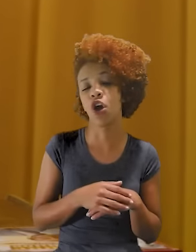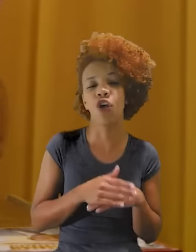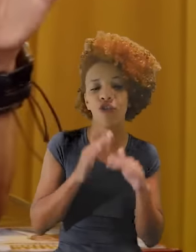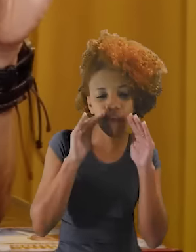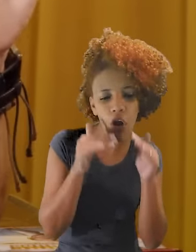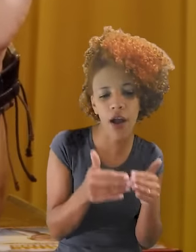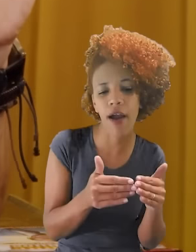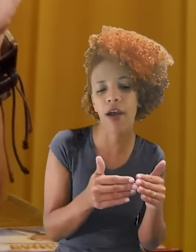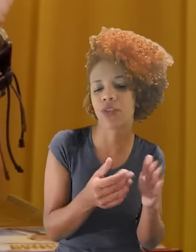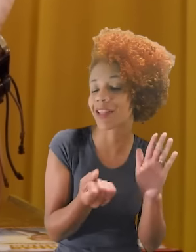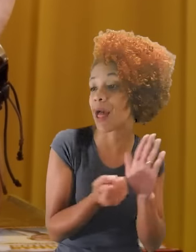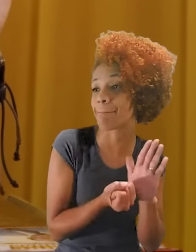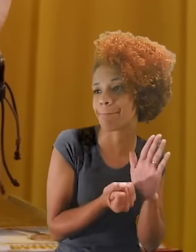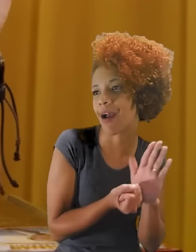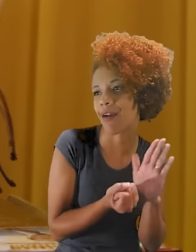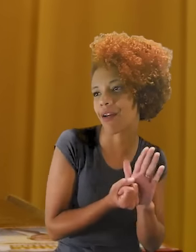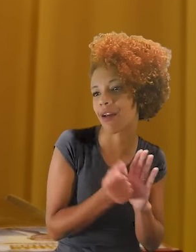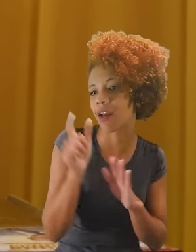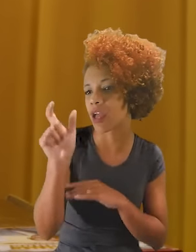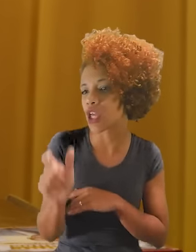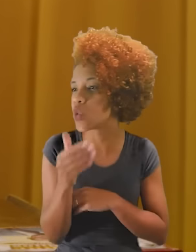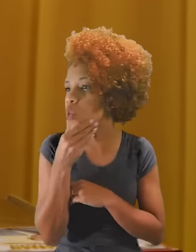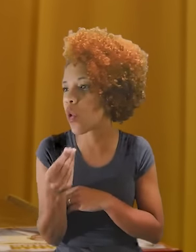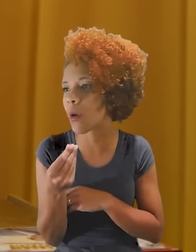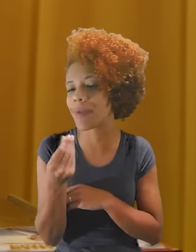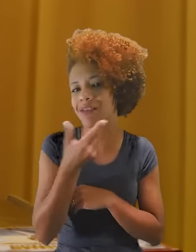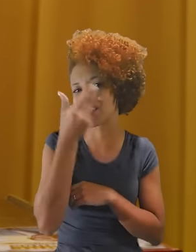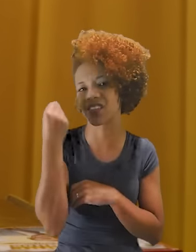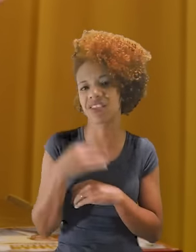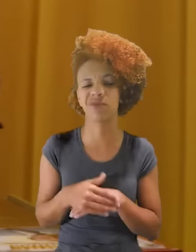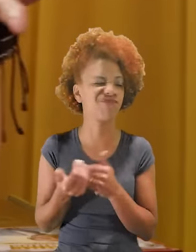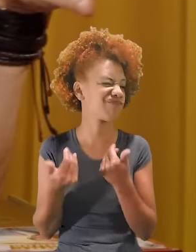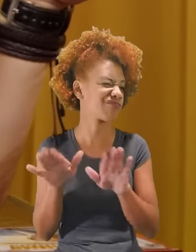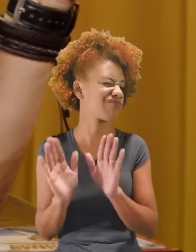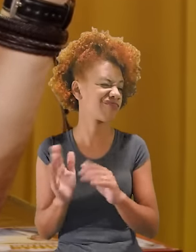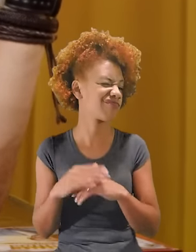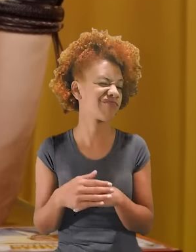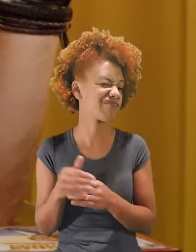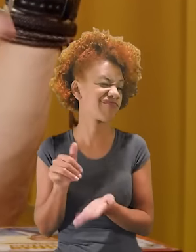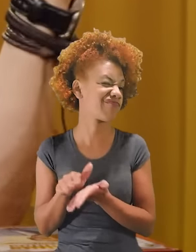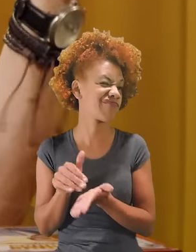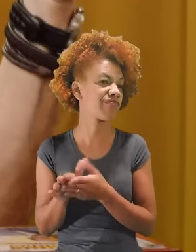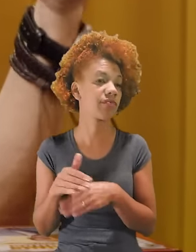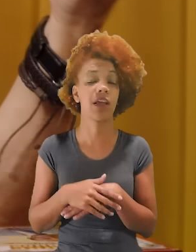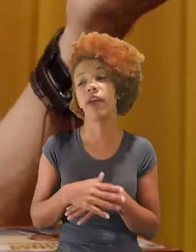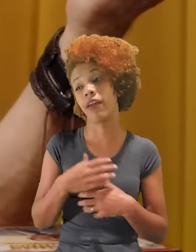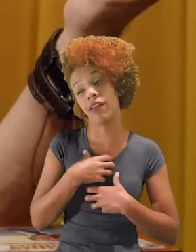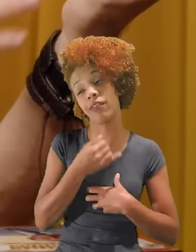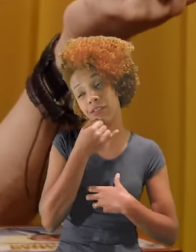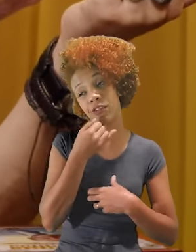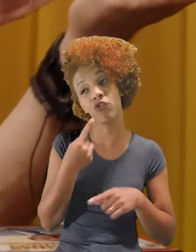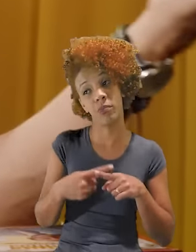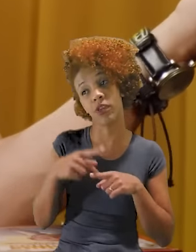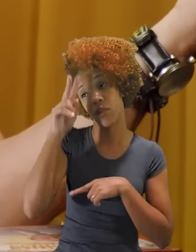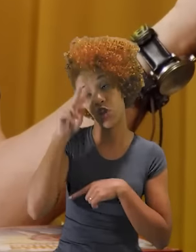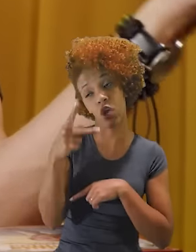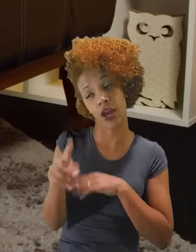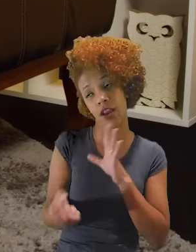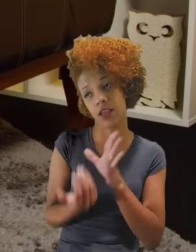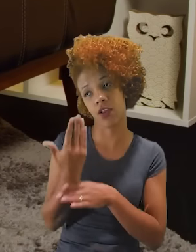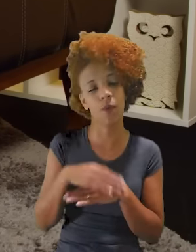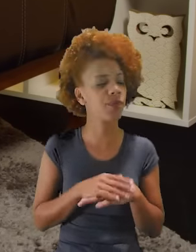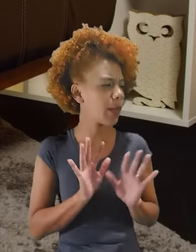estão focados sempre na Disney e acho que o Disney... Ah, deixa esse velhinho pra lá um pouco, entendeu? Entendi. É um pouco triste, porque a história vem do cara. É, o